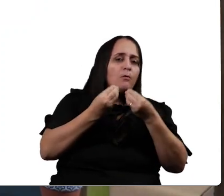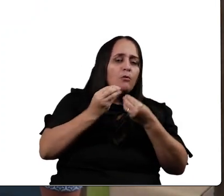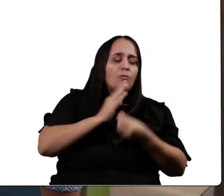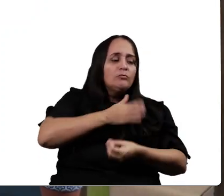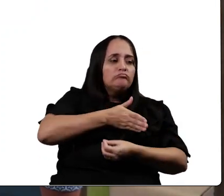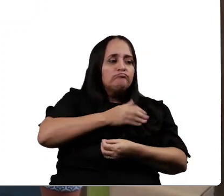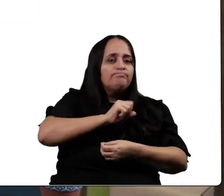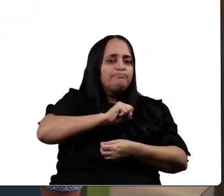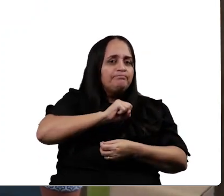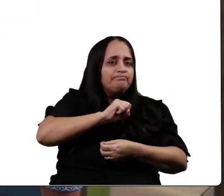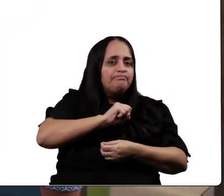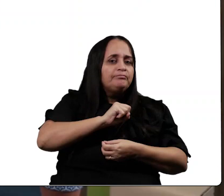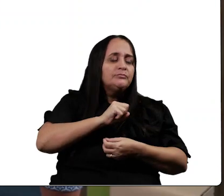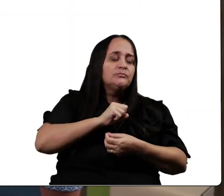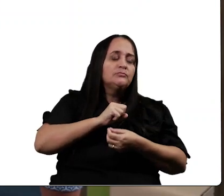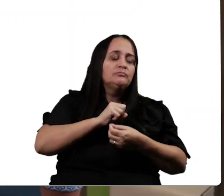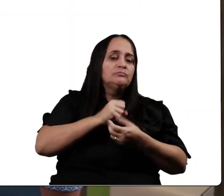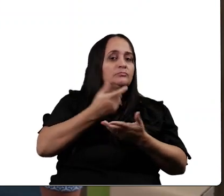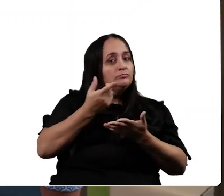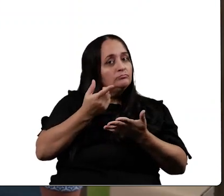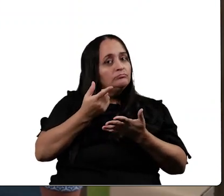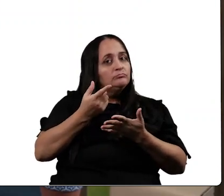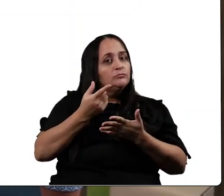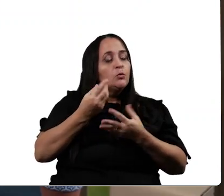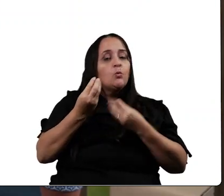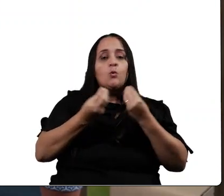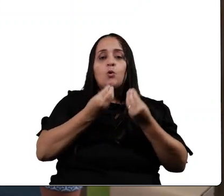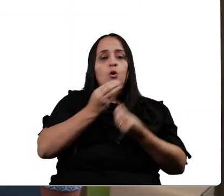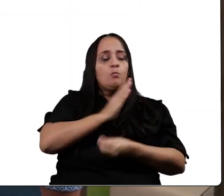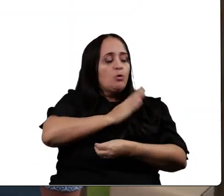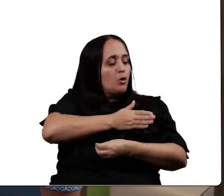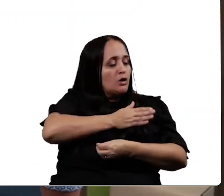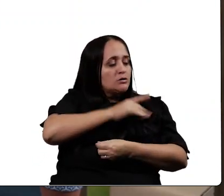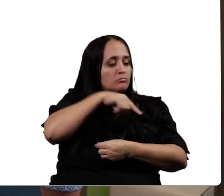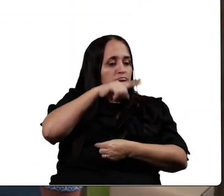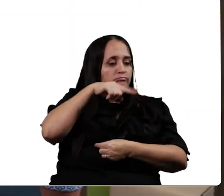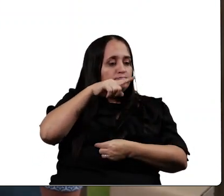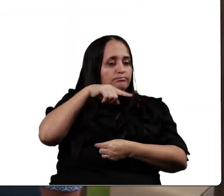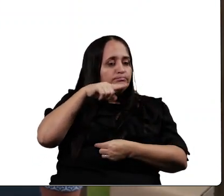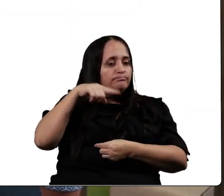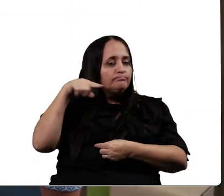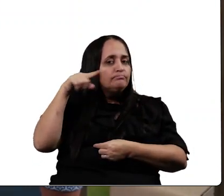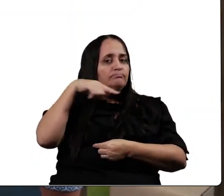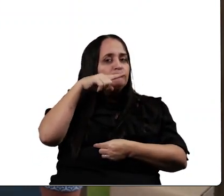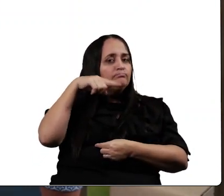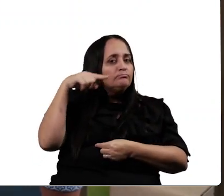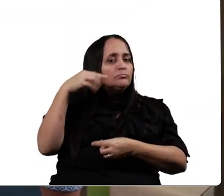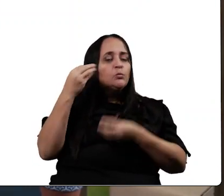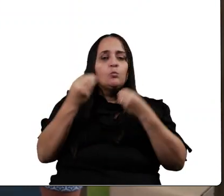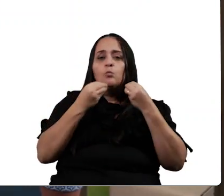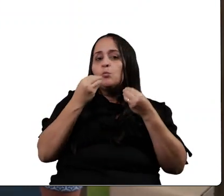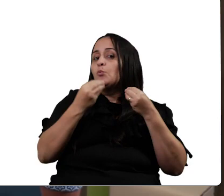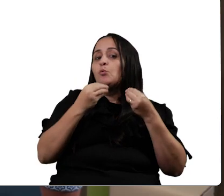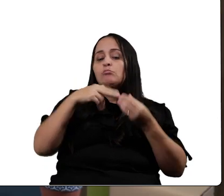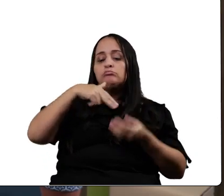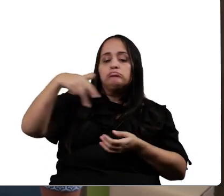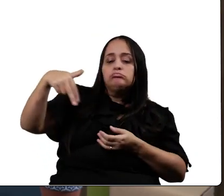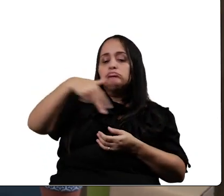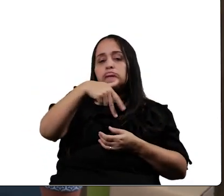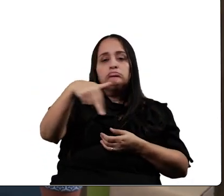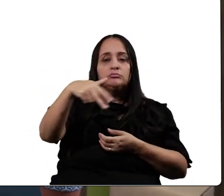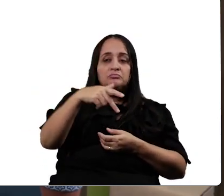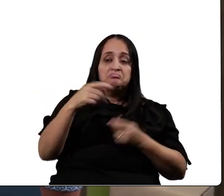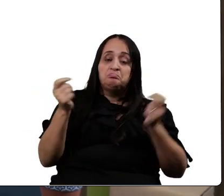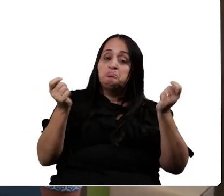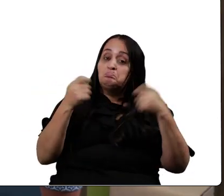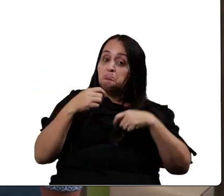do atleta, o metabolismo, a frequência cardíaca e trazer a informação do posicionamento dele no campo. Então,